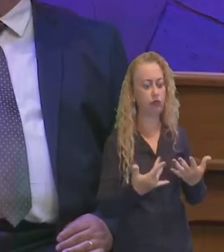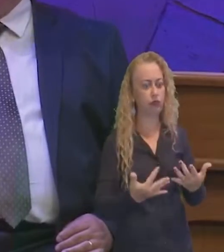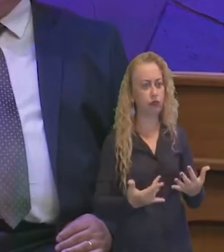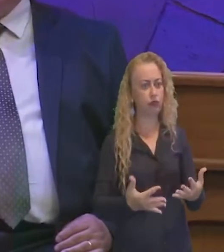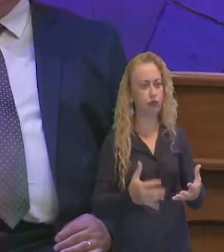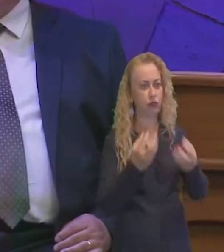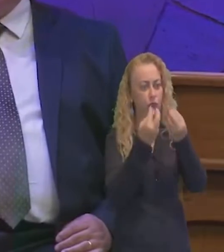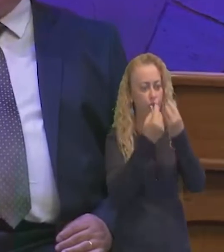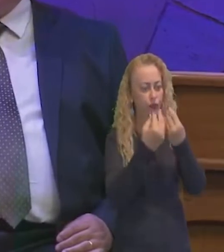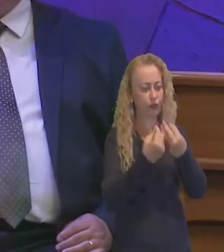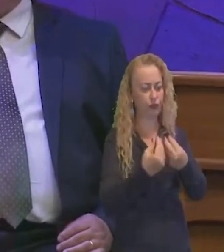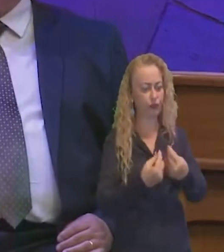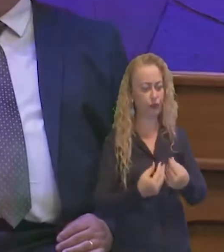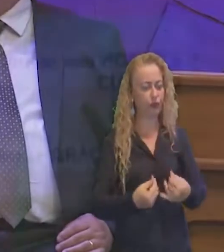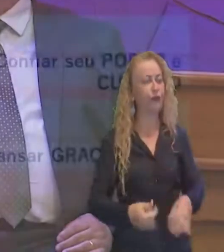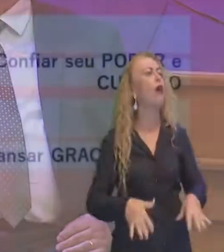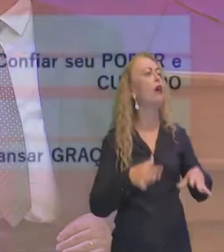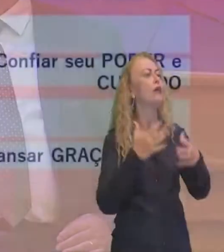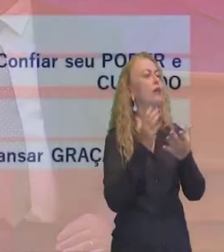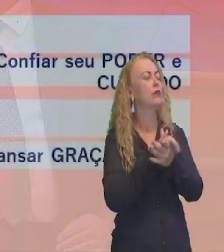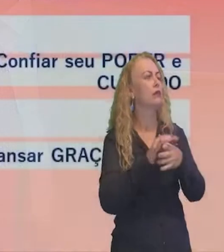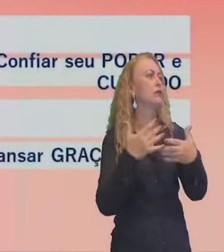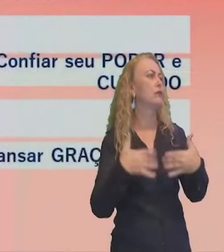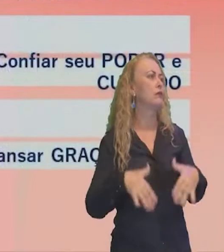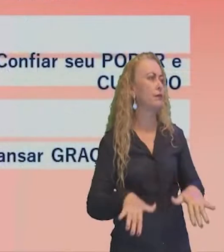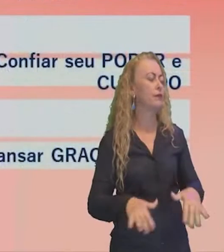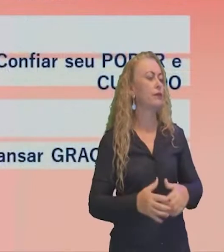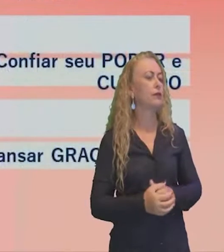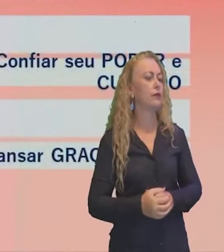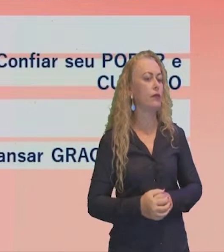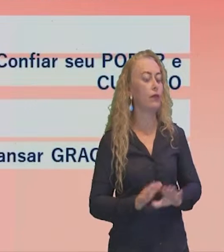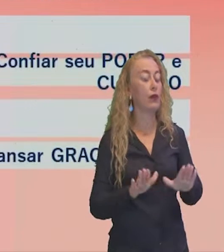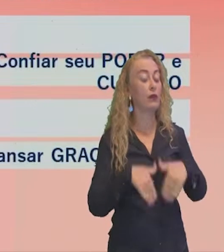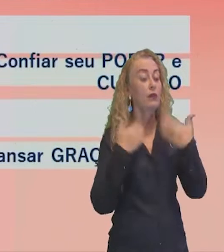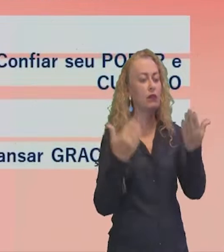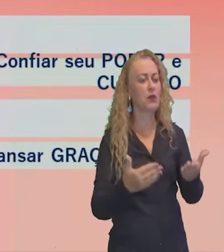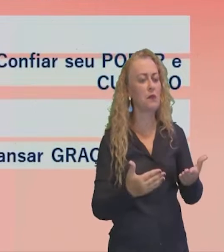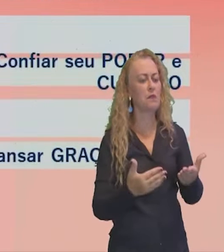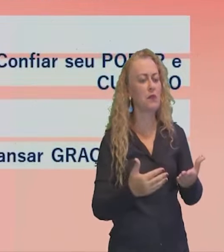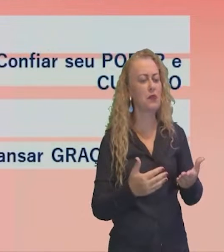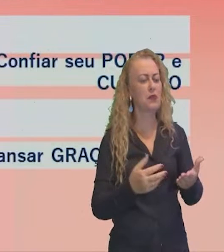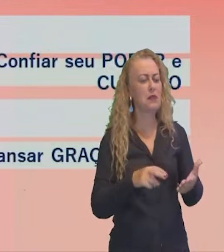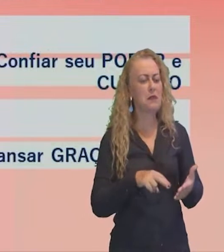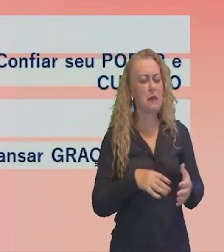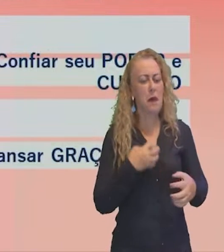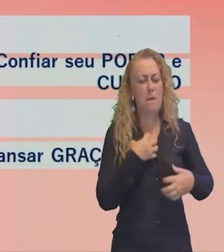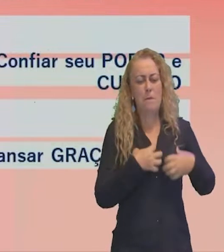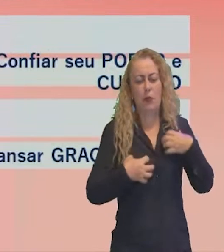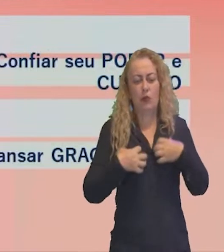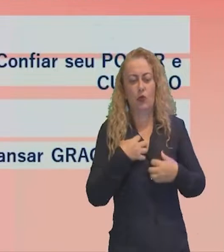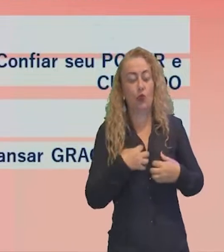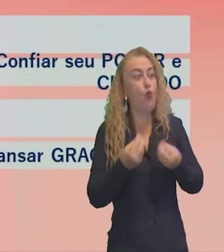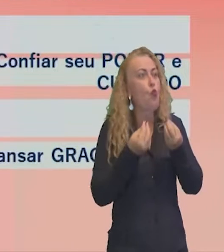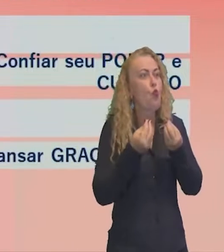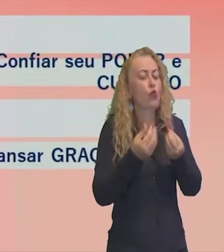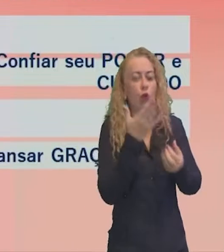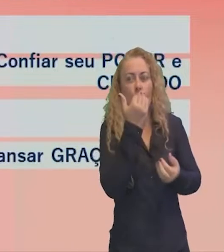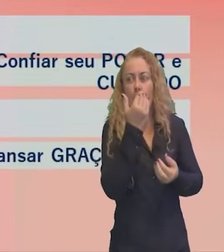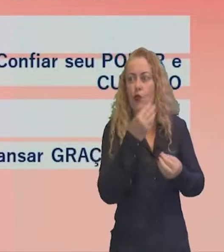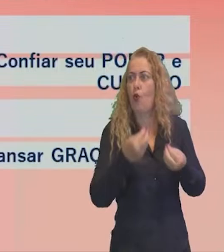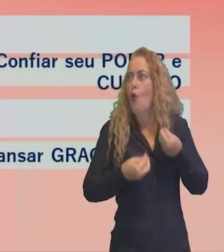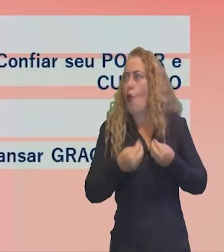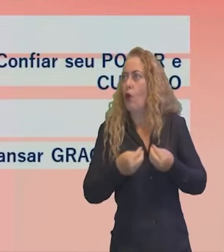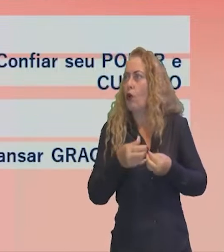a palavra do Senhor: portanto, não vos inquieteis dizendo: que comeremos, que